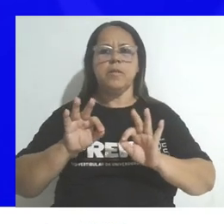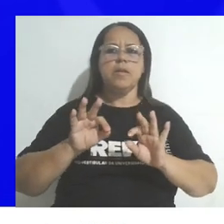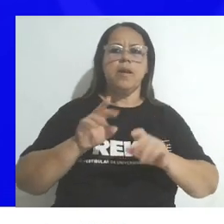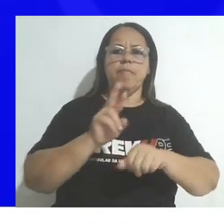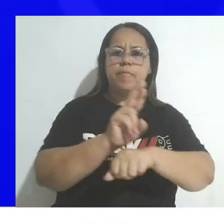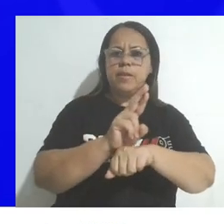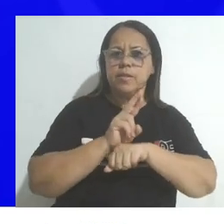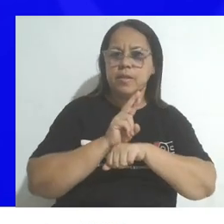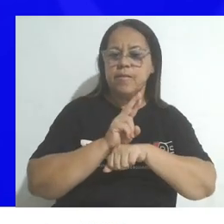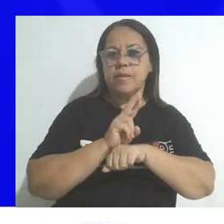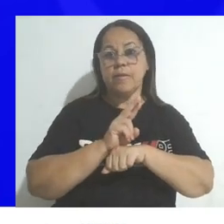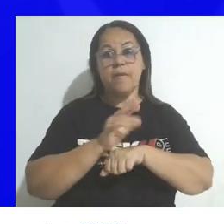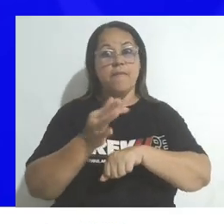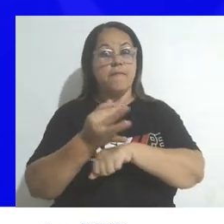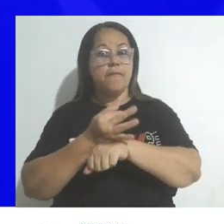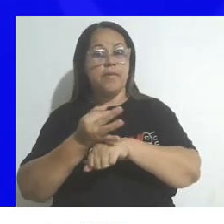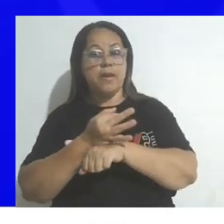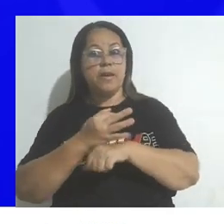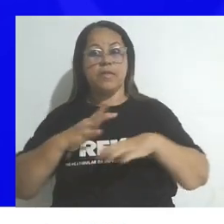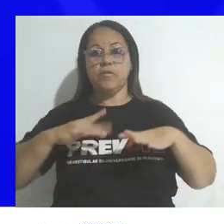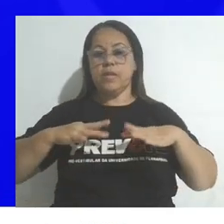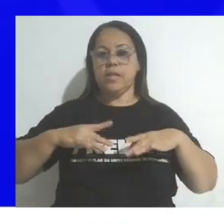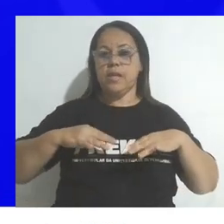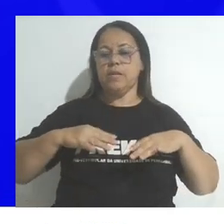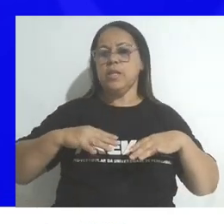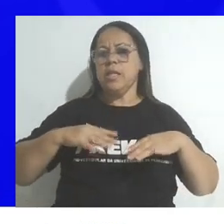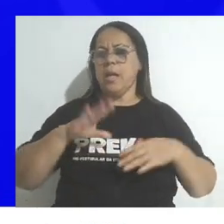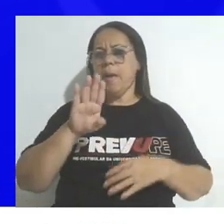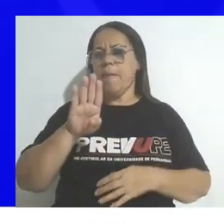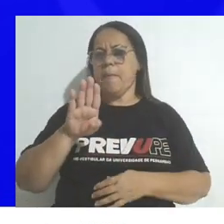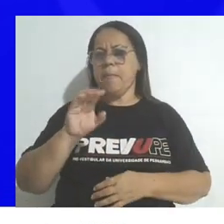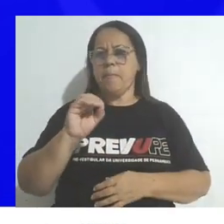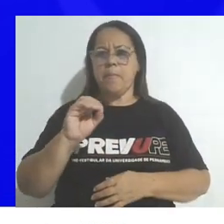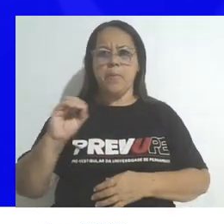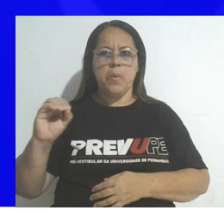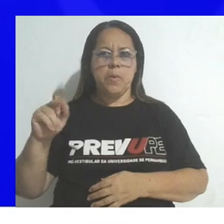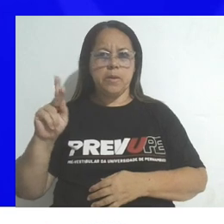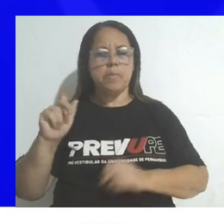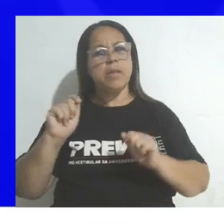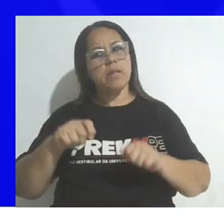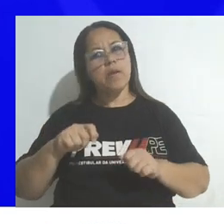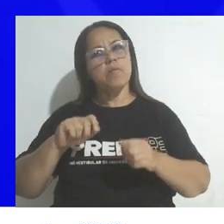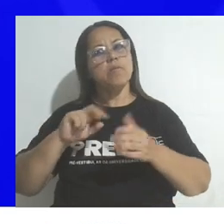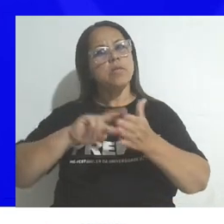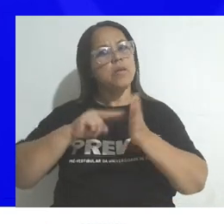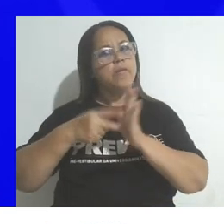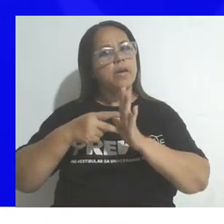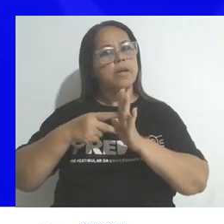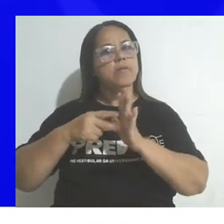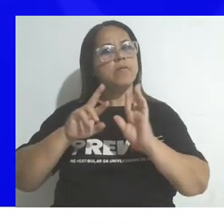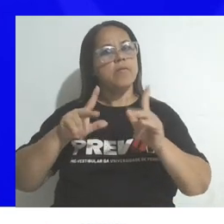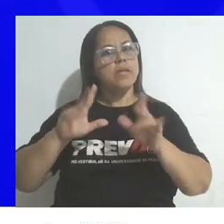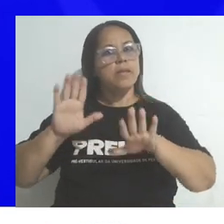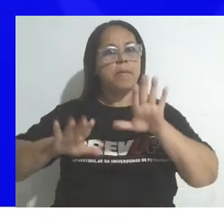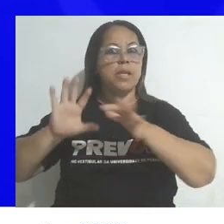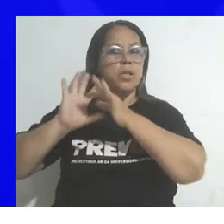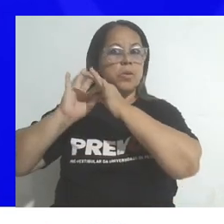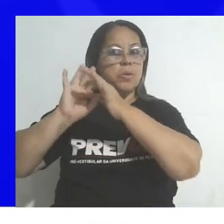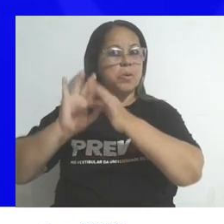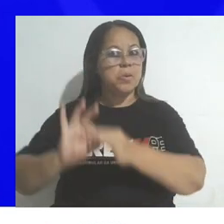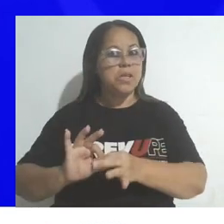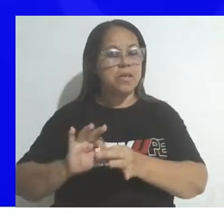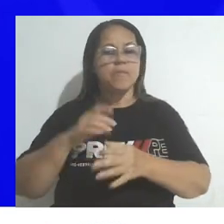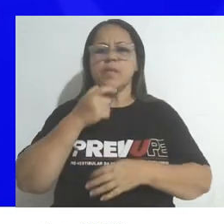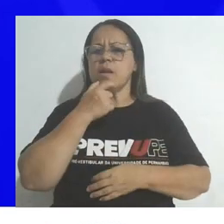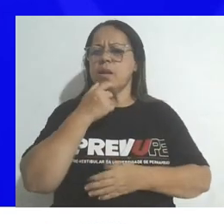feriado então a palavra book pode ter um significado diferente dependendo do contexto em que ela vai ser utilizada